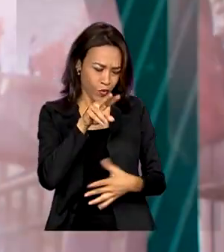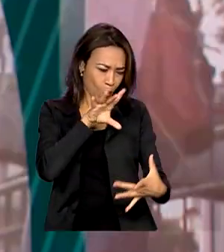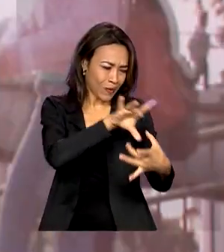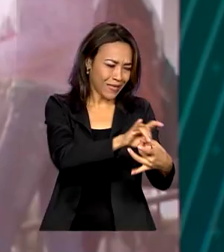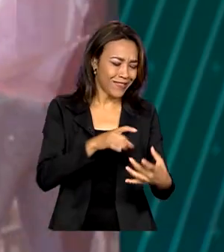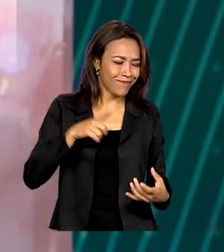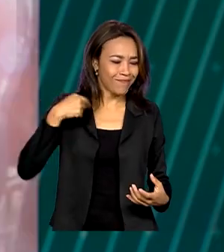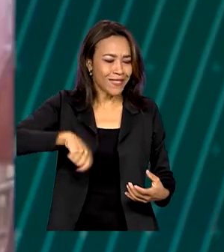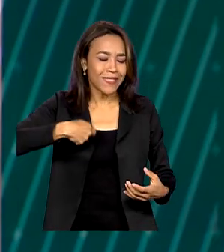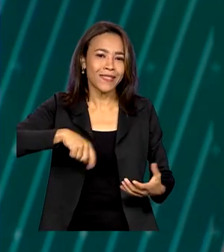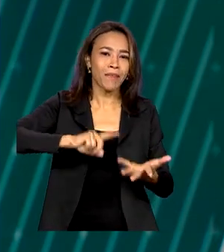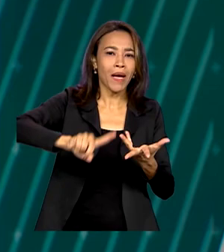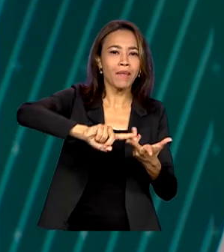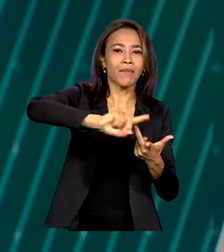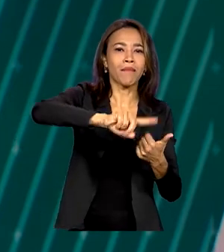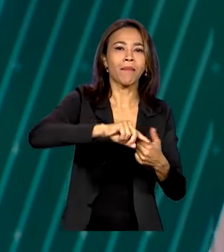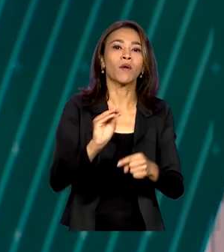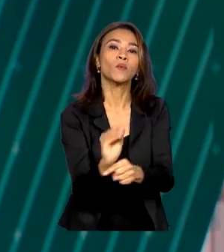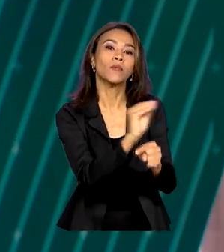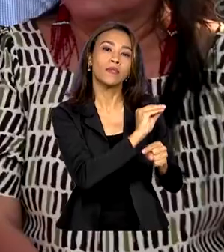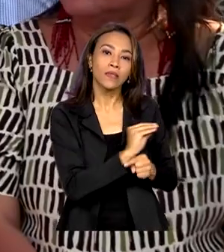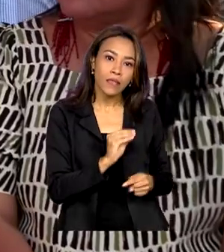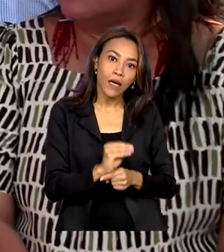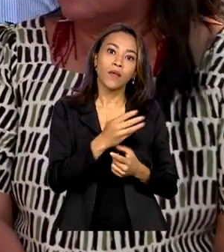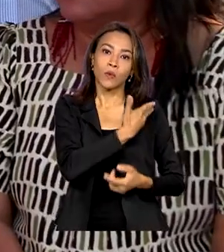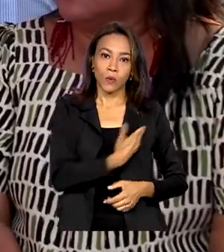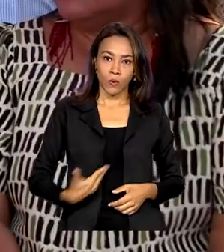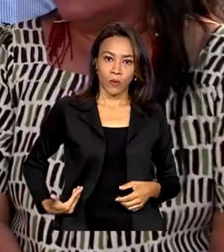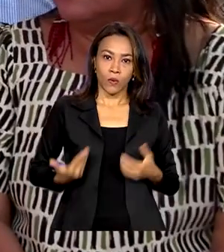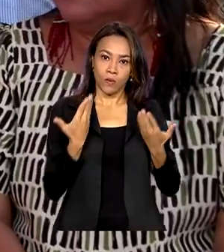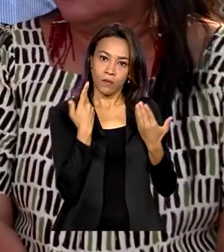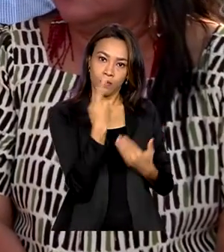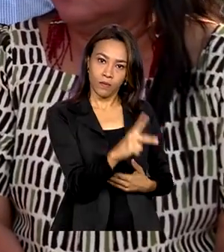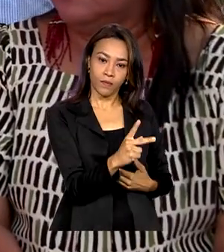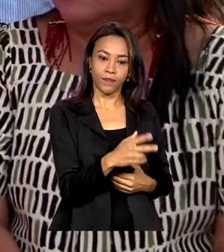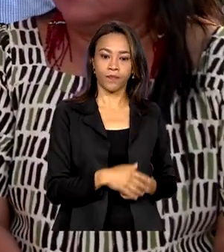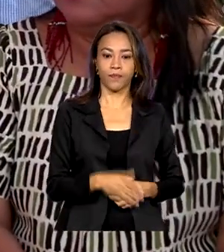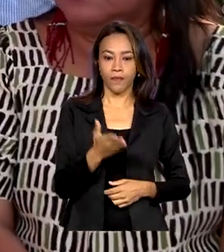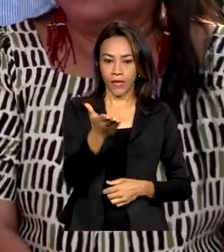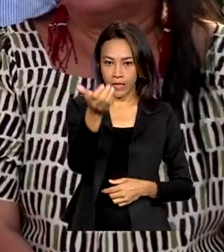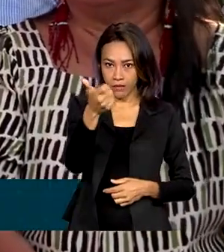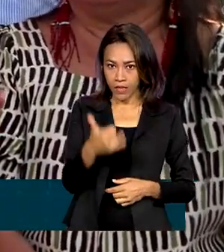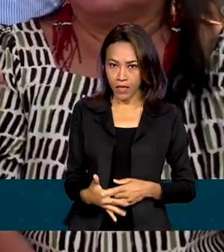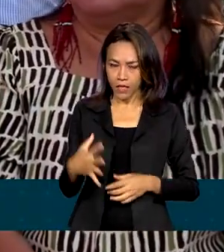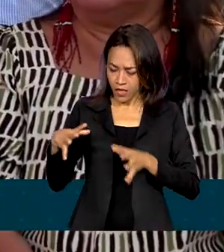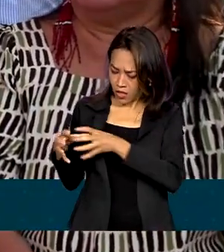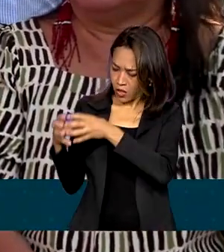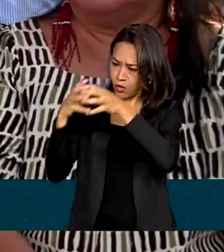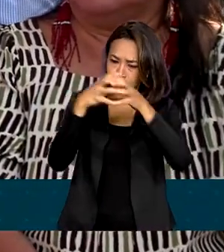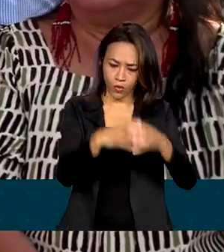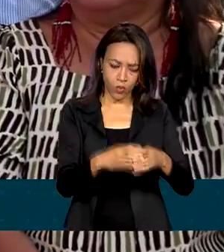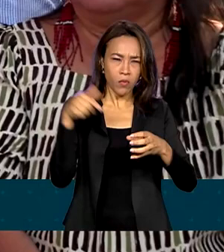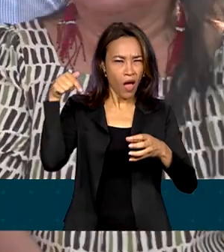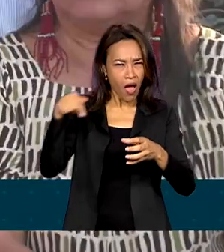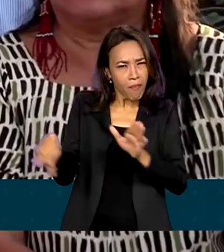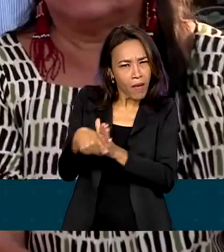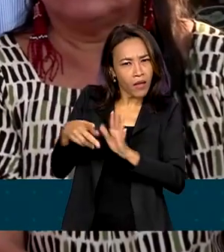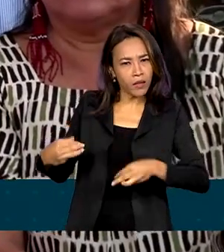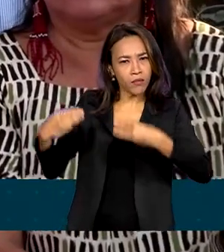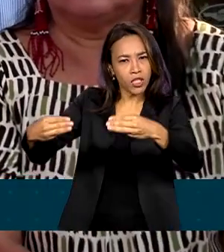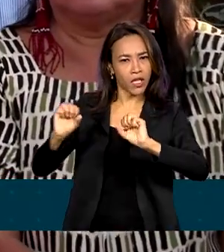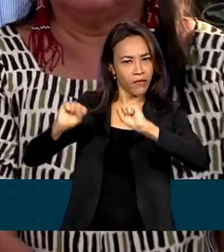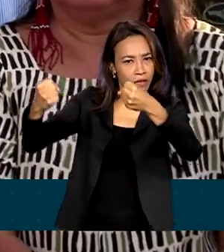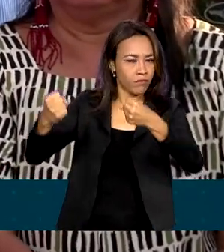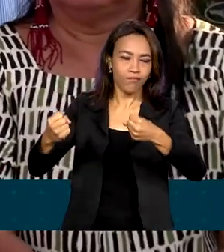série de cuidados das autoridades públicas. Queria dizer que essa comitiva não é uma comitiva do Ministério da Defesa, é uma comitiva de todos que estão aqui, né? Nós